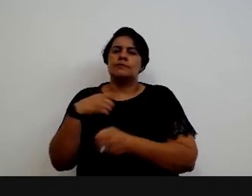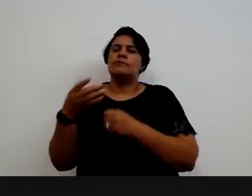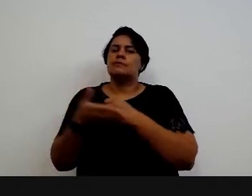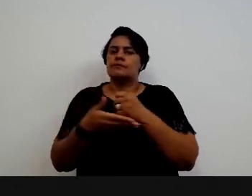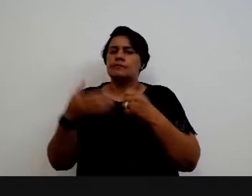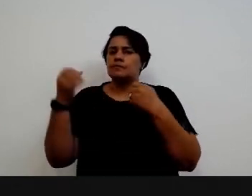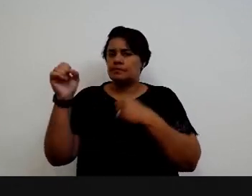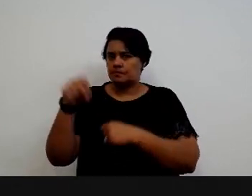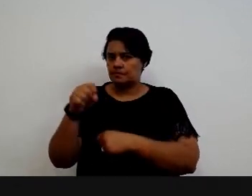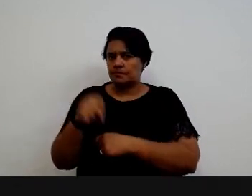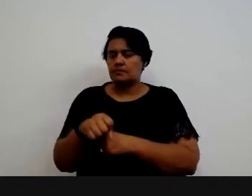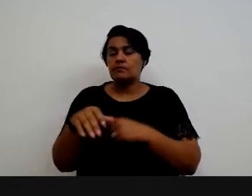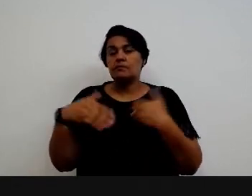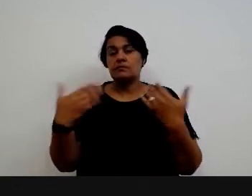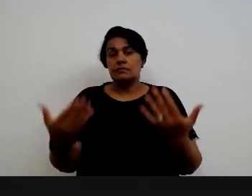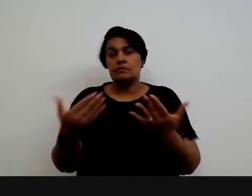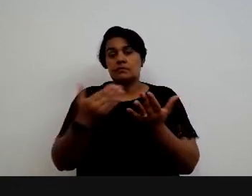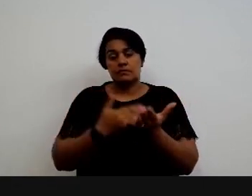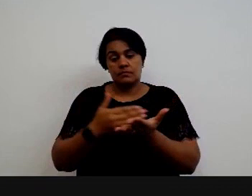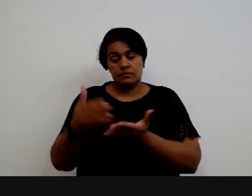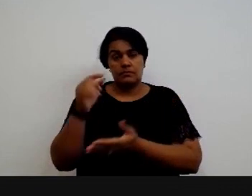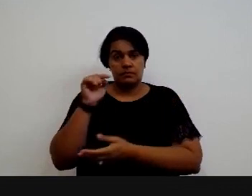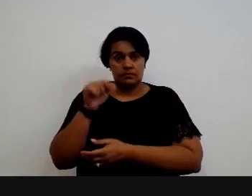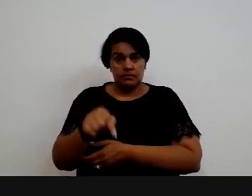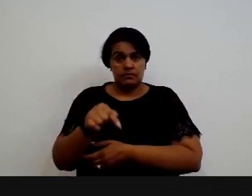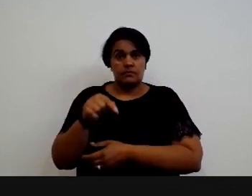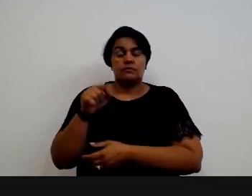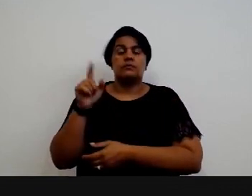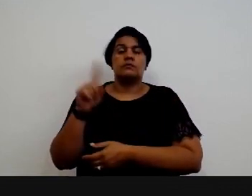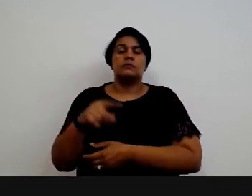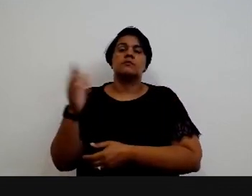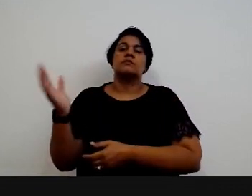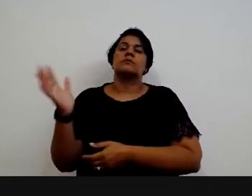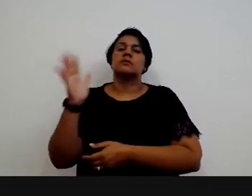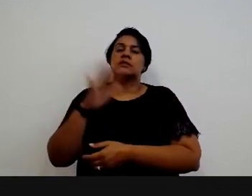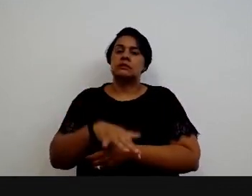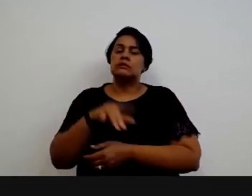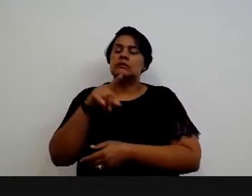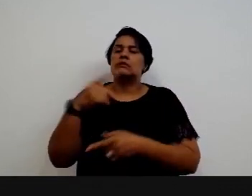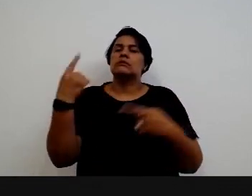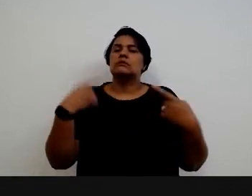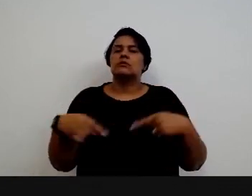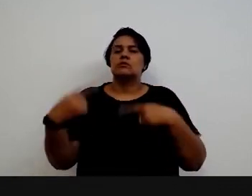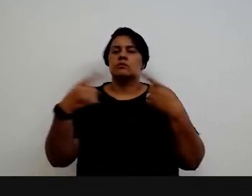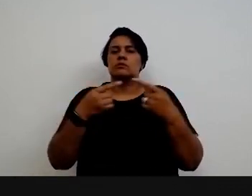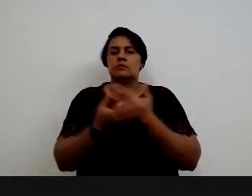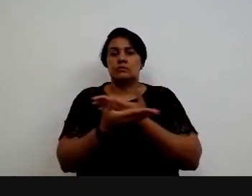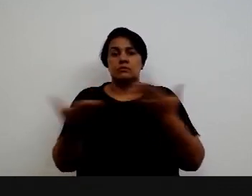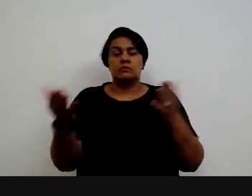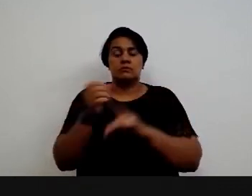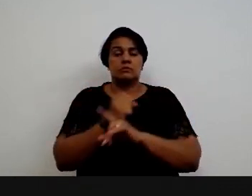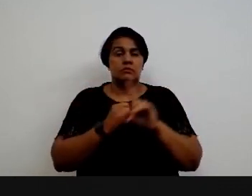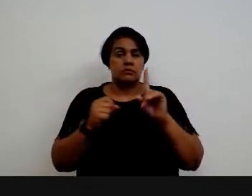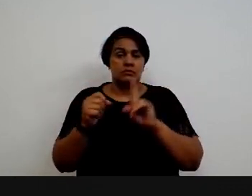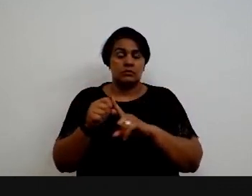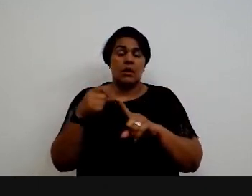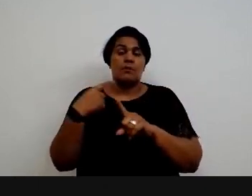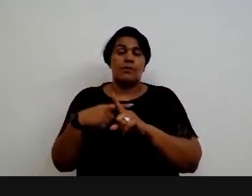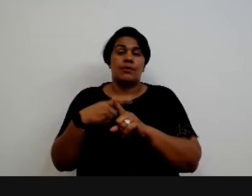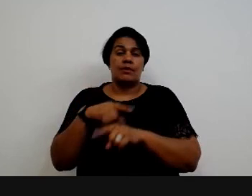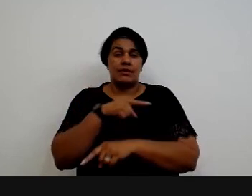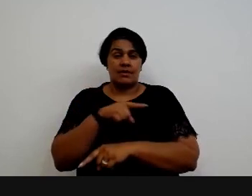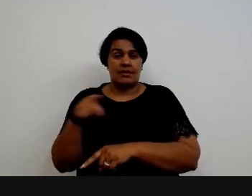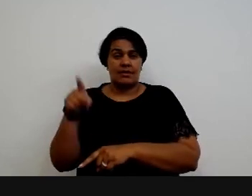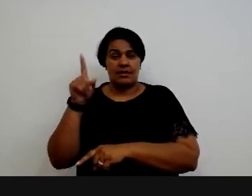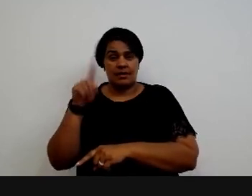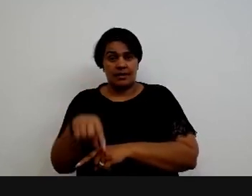sua prerrogativa. Então, a partir disso, trazer essa discussão para a sociedade, porque aquela organização, aquele projeto de